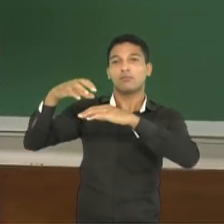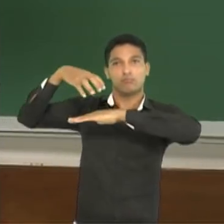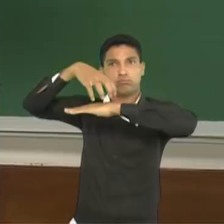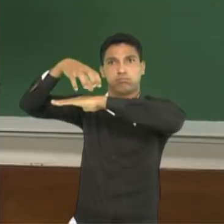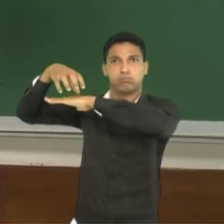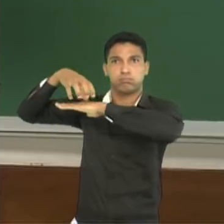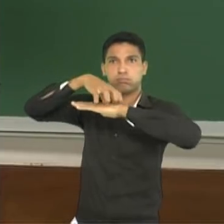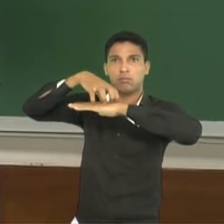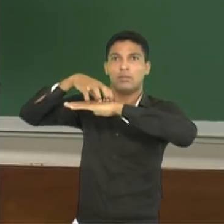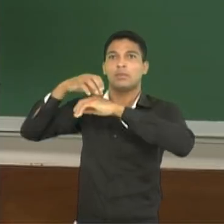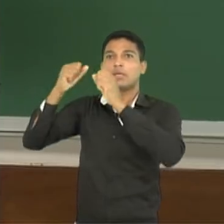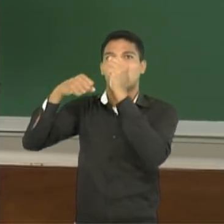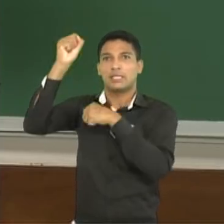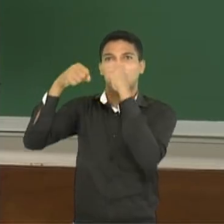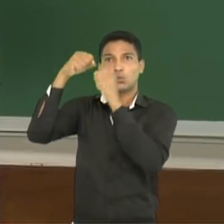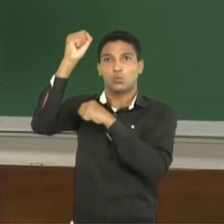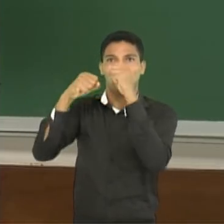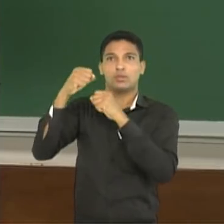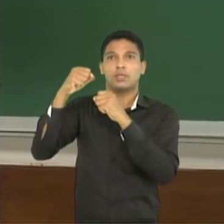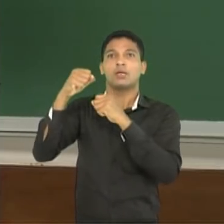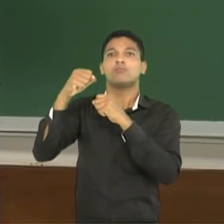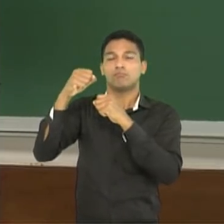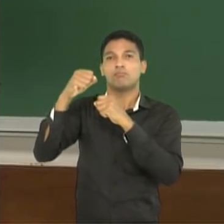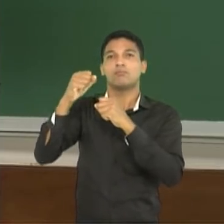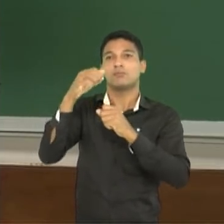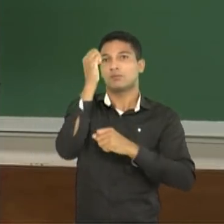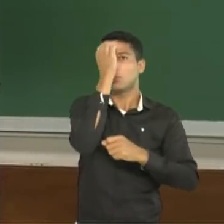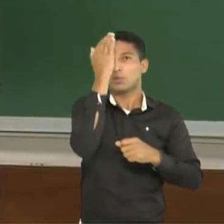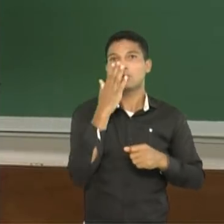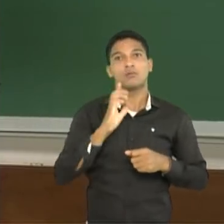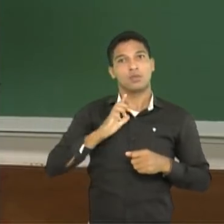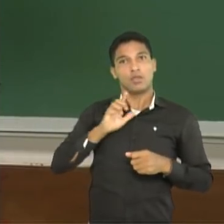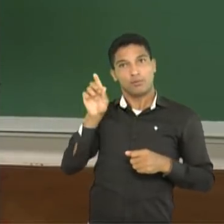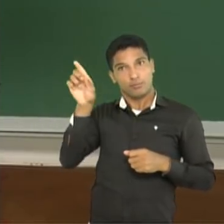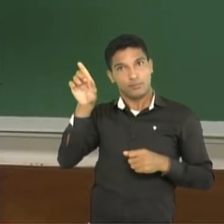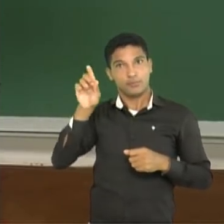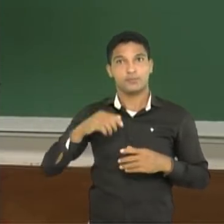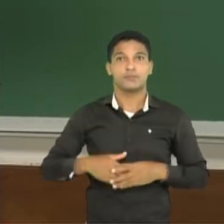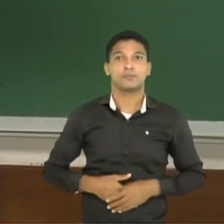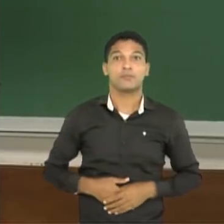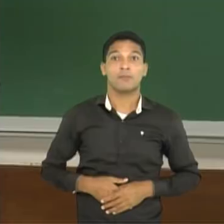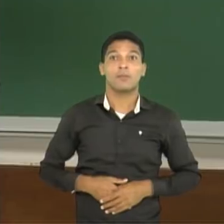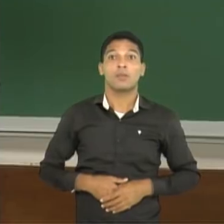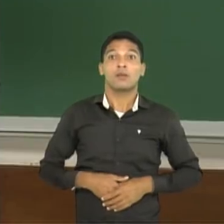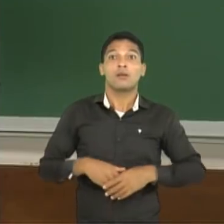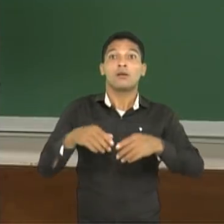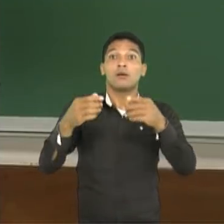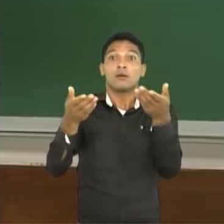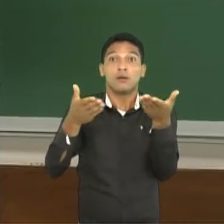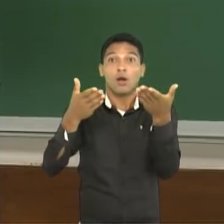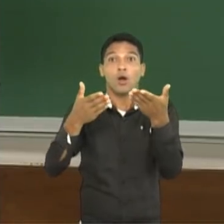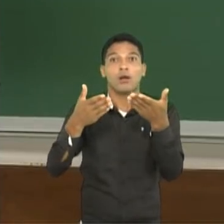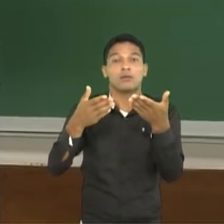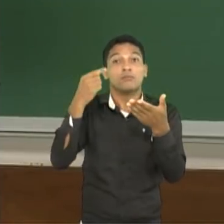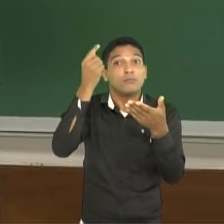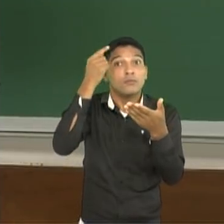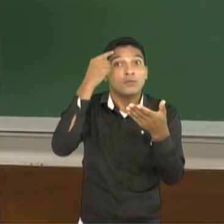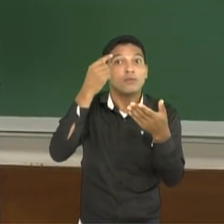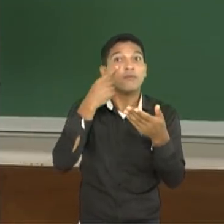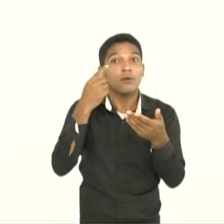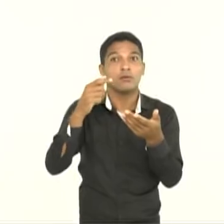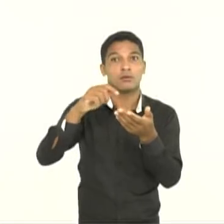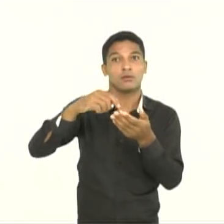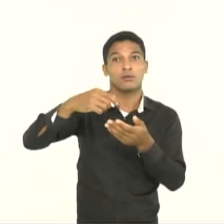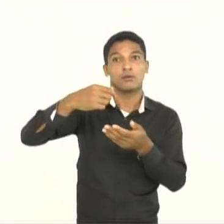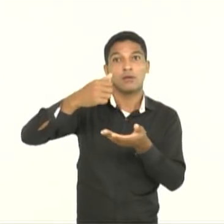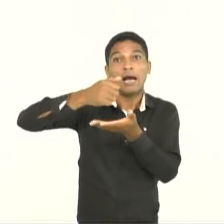Brasil, certo? Então, analisando as informações ali. E aí, pensando nisso, primeira atividadezinha lá,